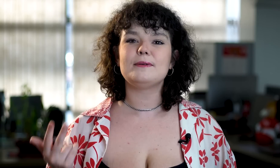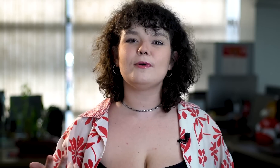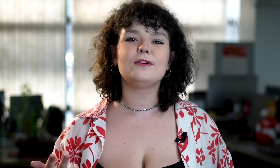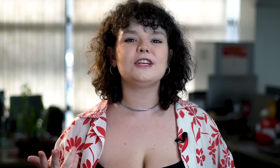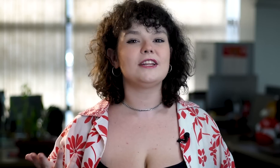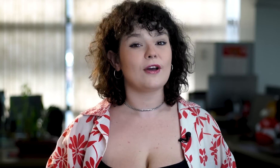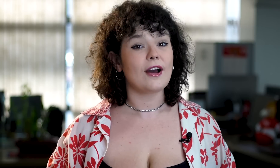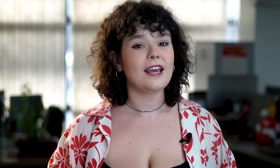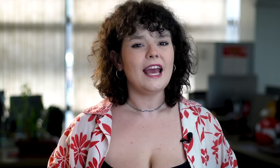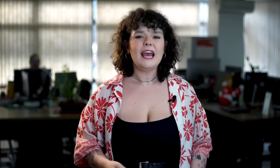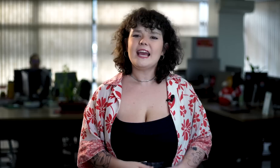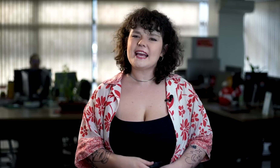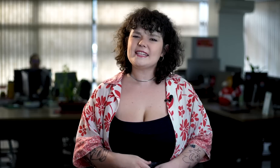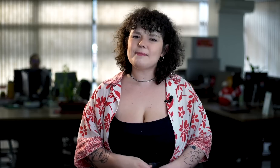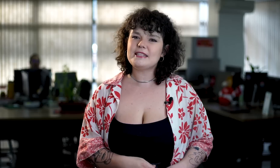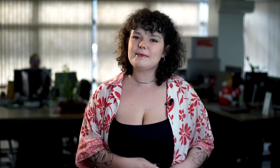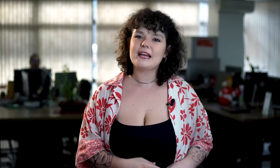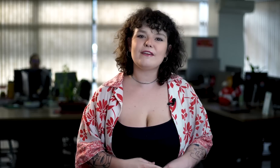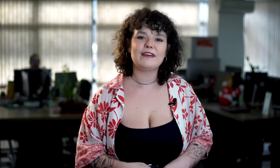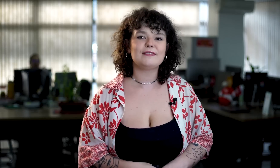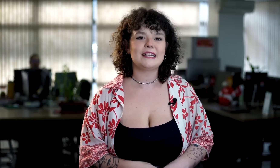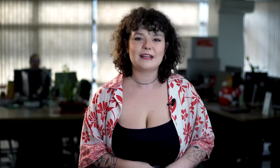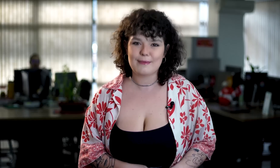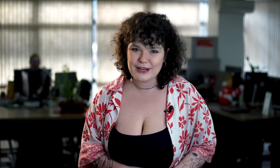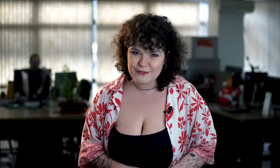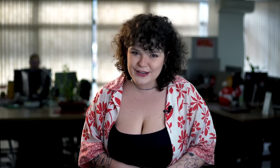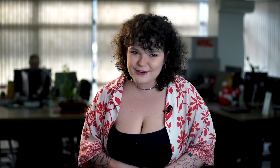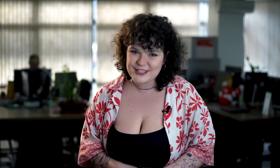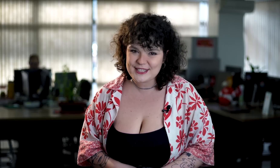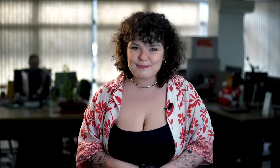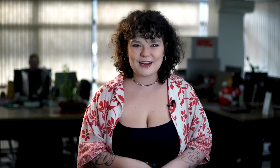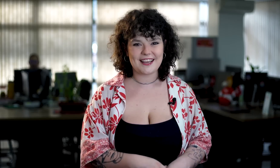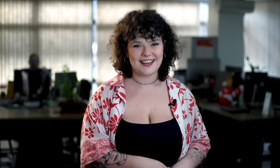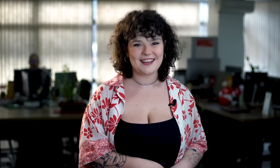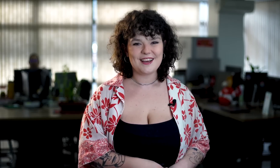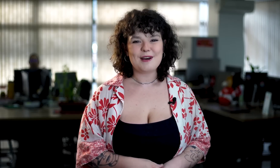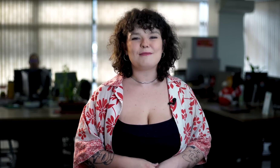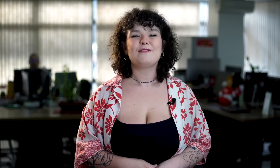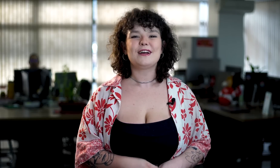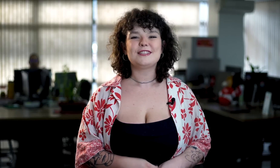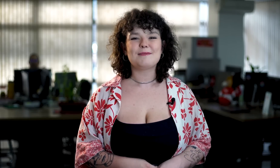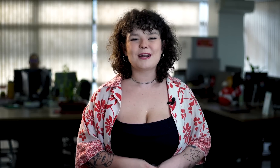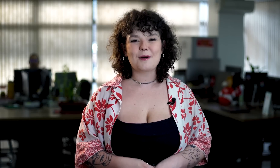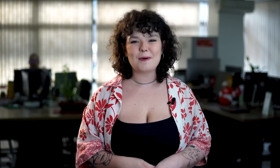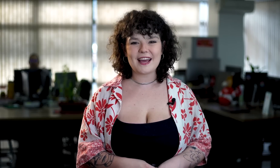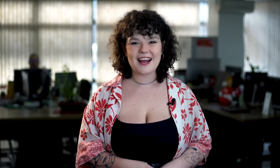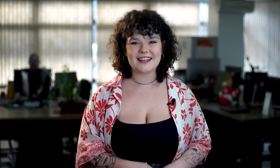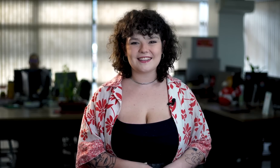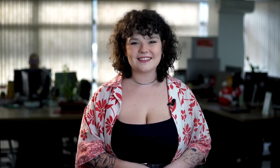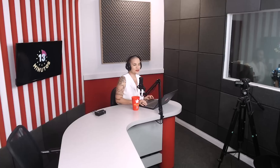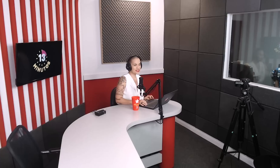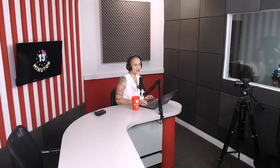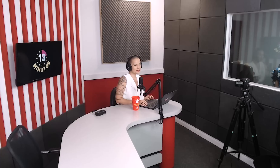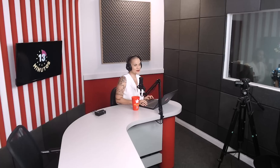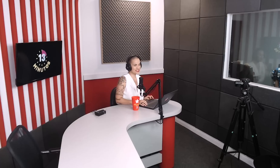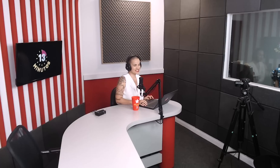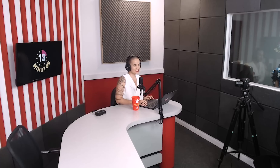Instagram, Facebook ou TikTok. E quem sabe semana que vem você também não vira notícia por aqui. Bom final de semana,